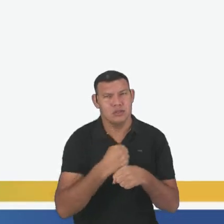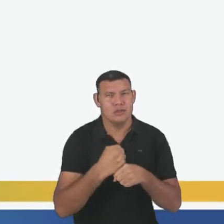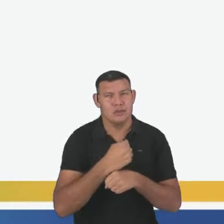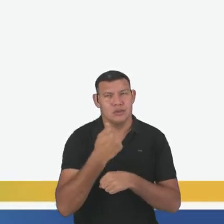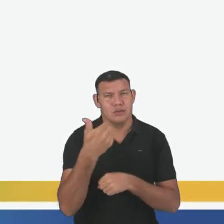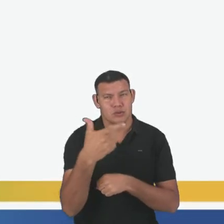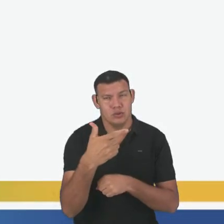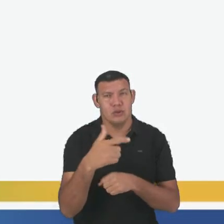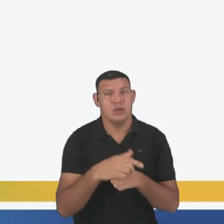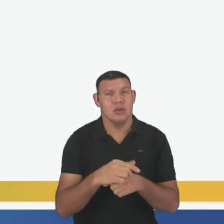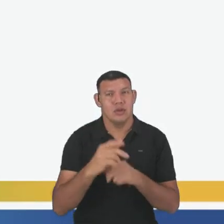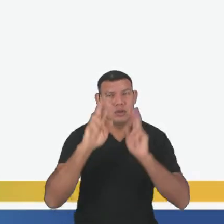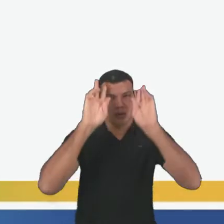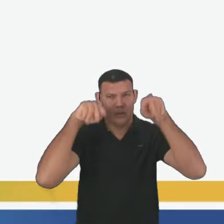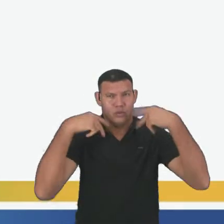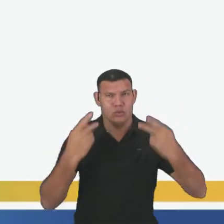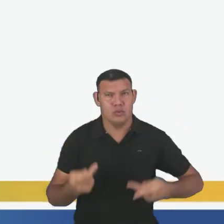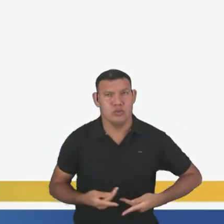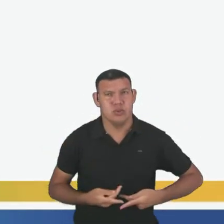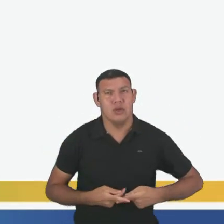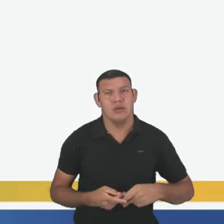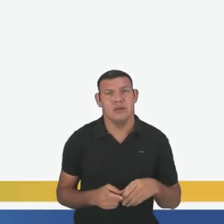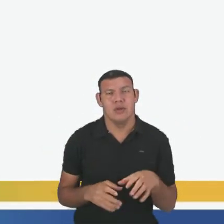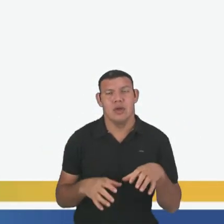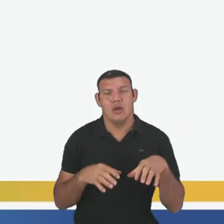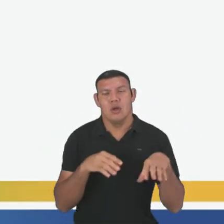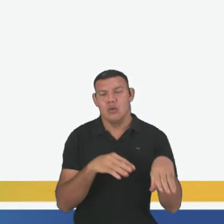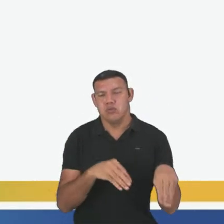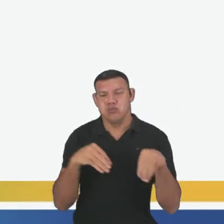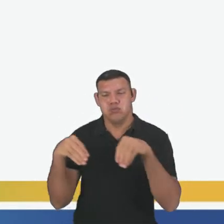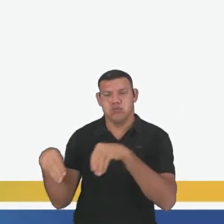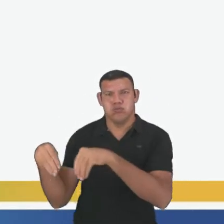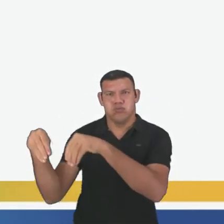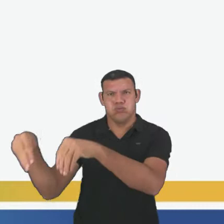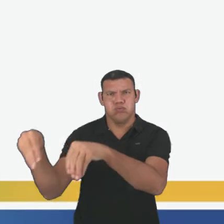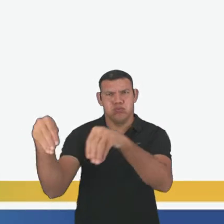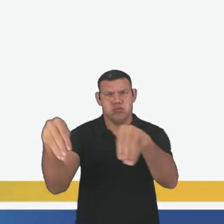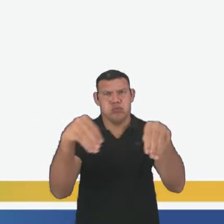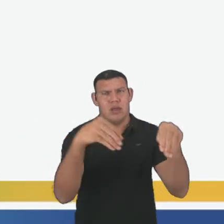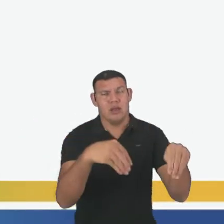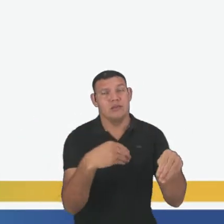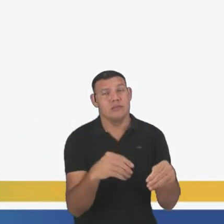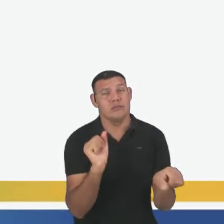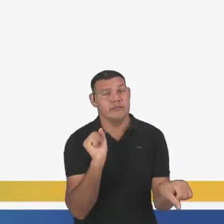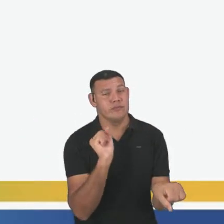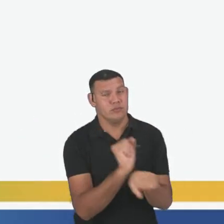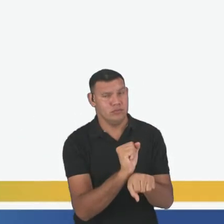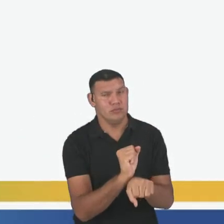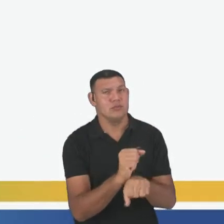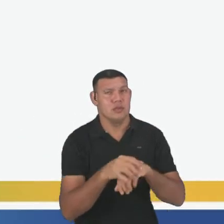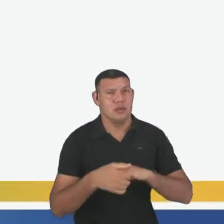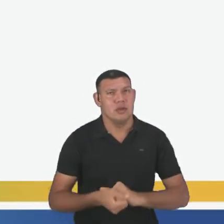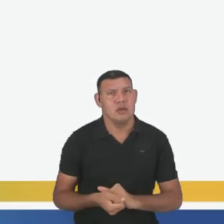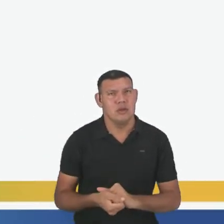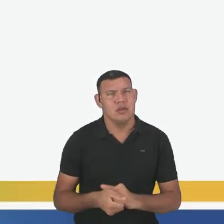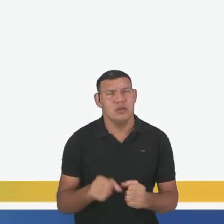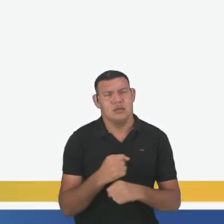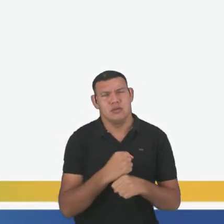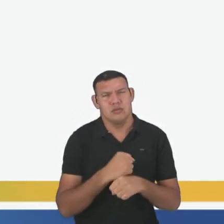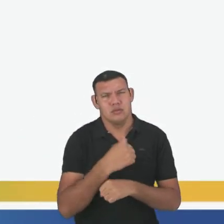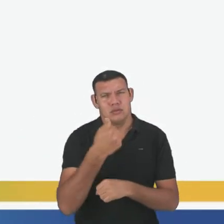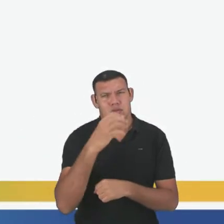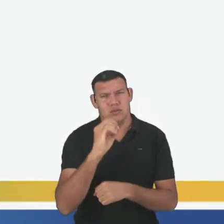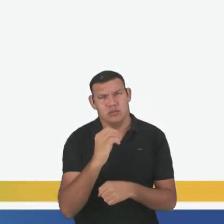humanos deixaram de ser nômades. Olha a figura aí, ainda estavam nessa fase aí, 10 mil a 12 mil